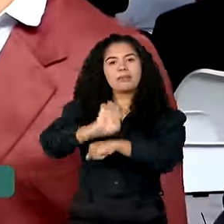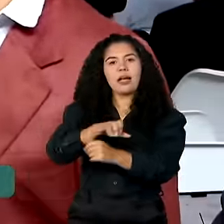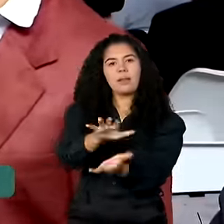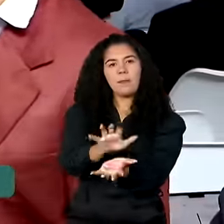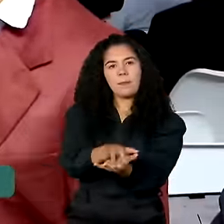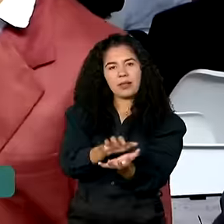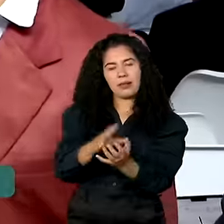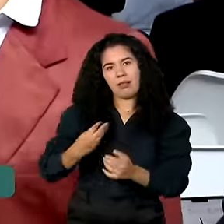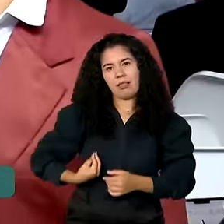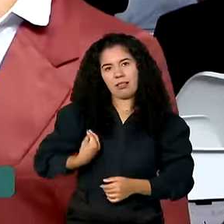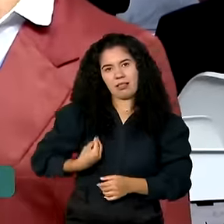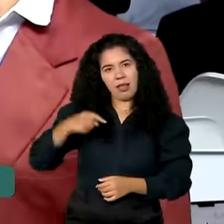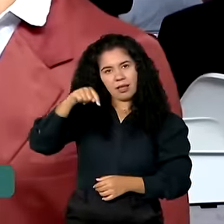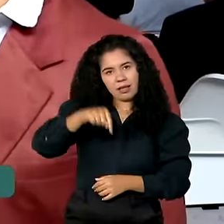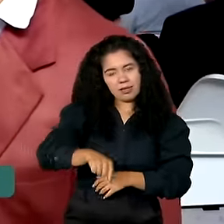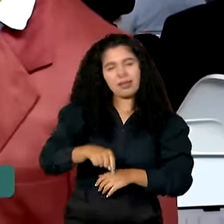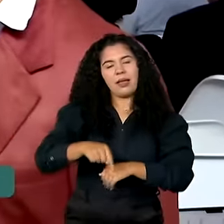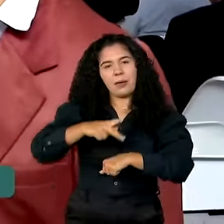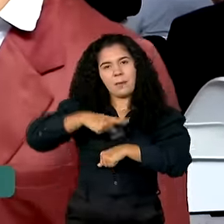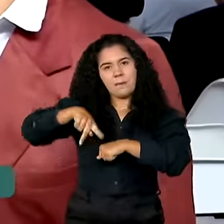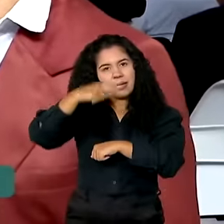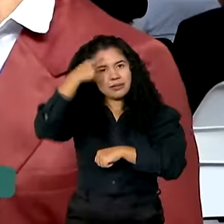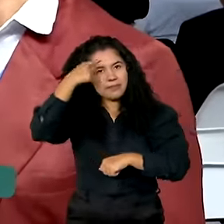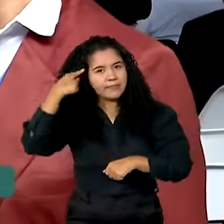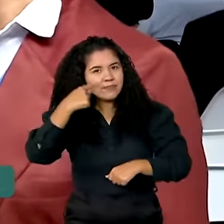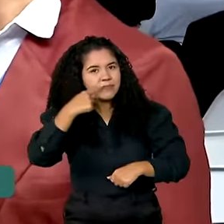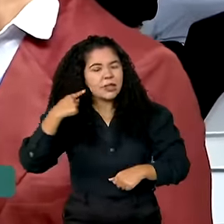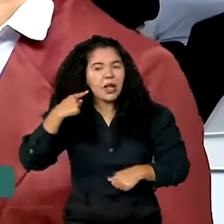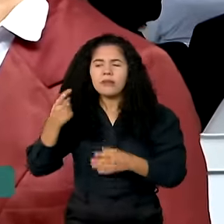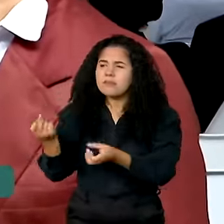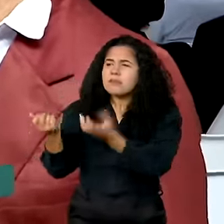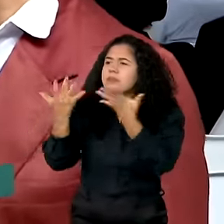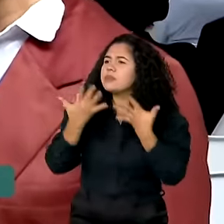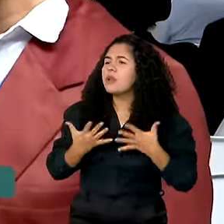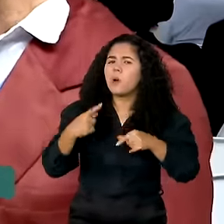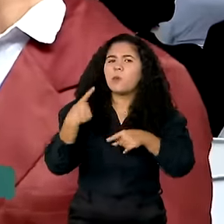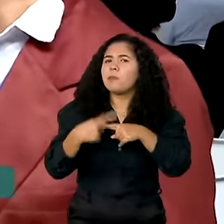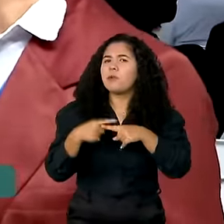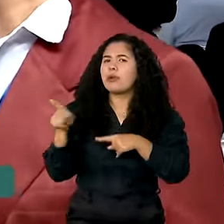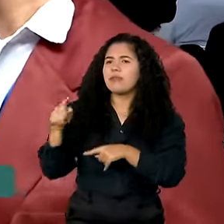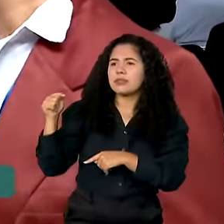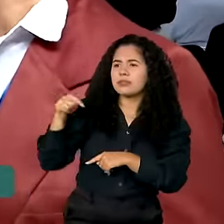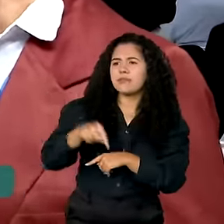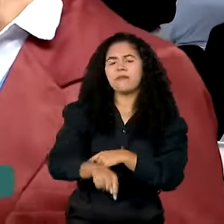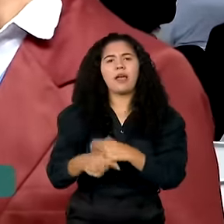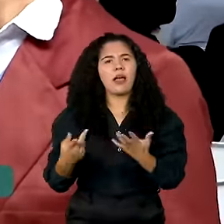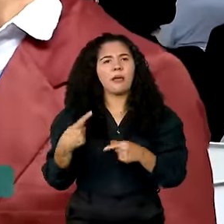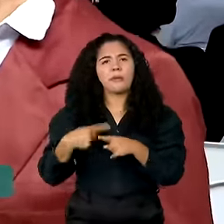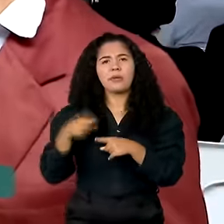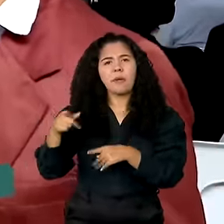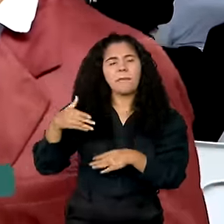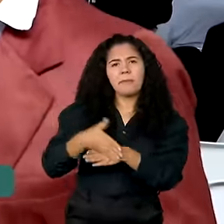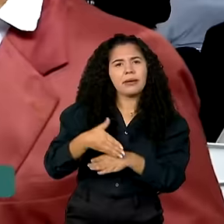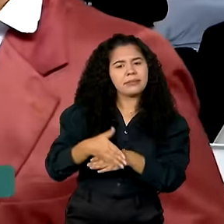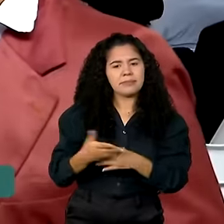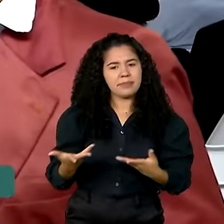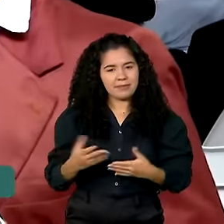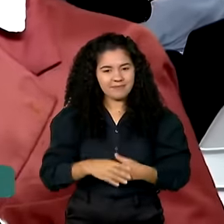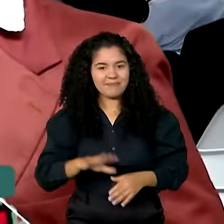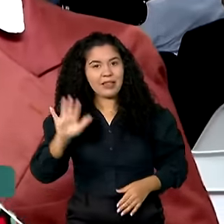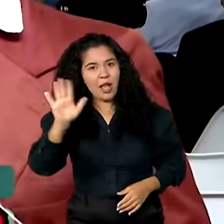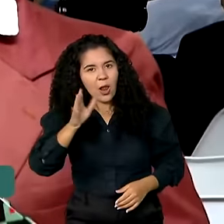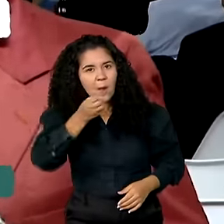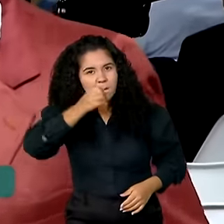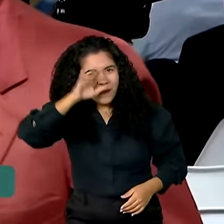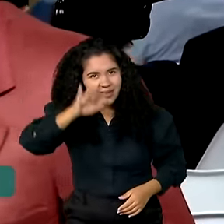aqui na COP em Baku. Lídia, me conta um pouquinho, por que você veio aqui para a COP, da sua participação. Boa tarde a